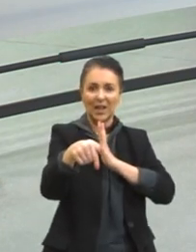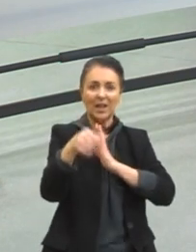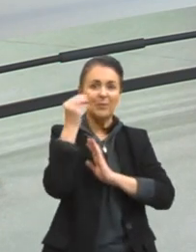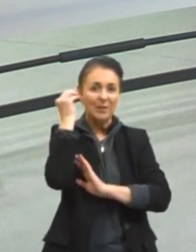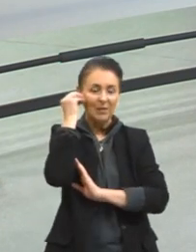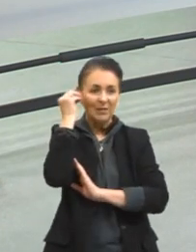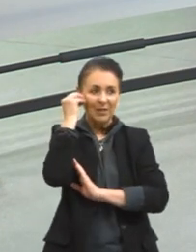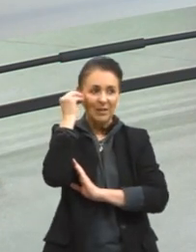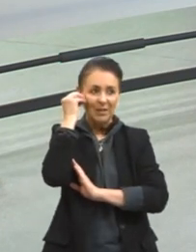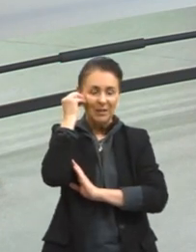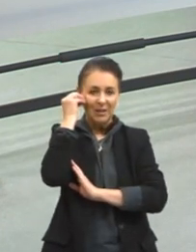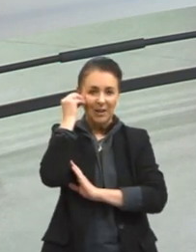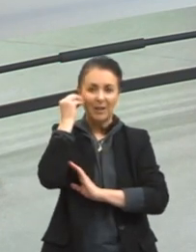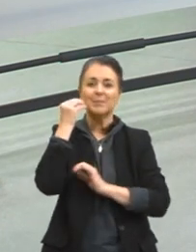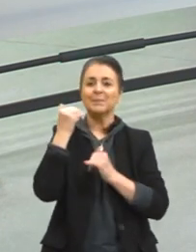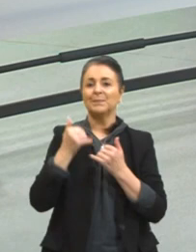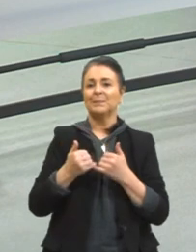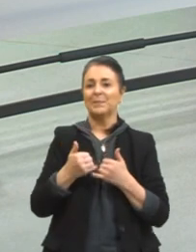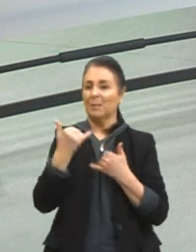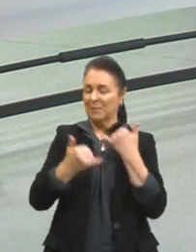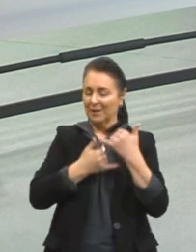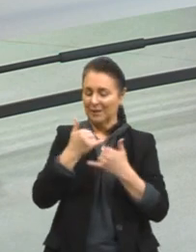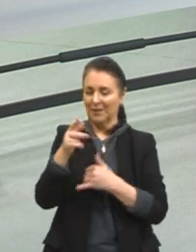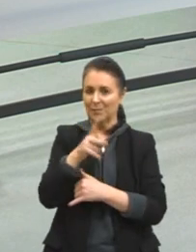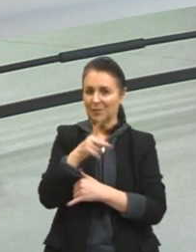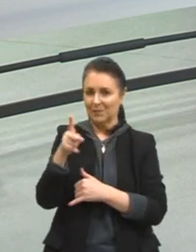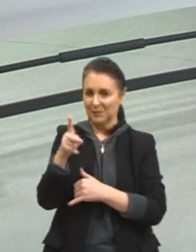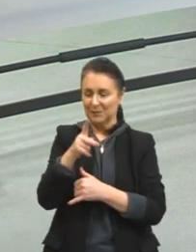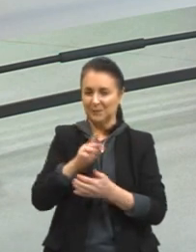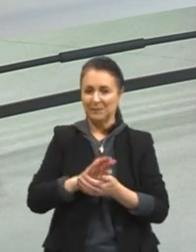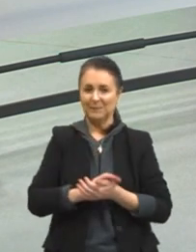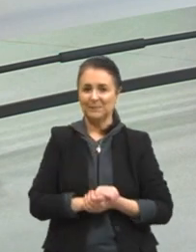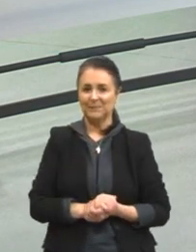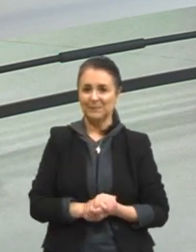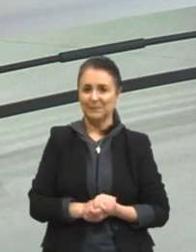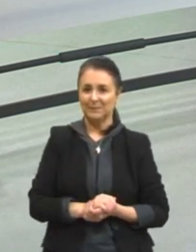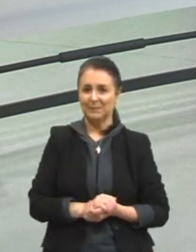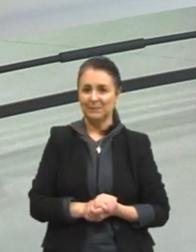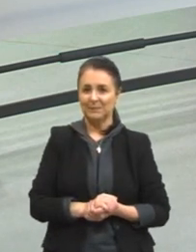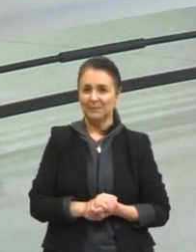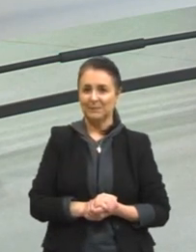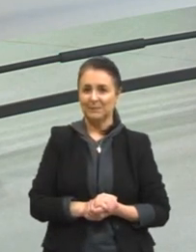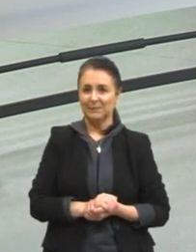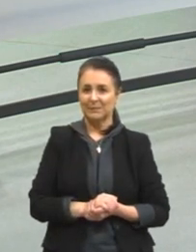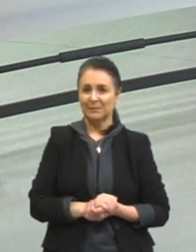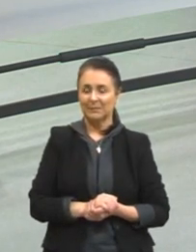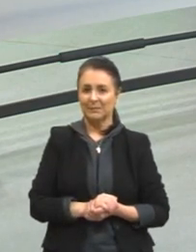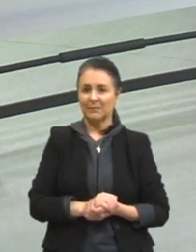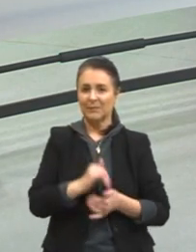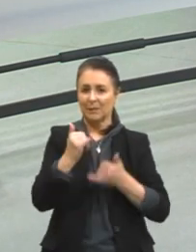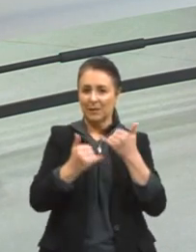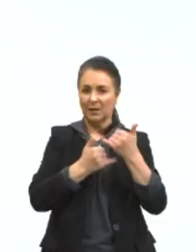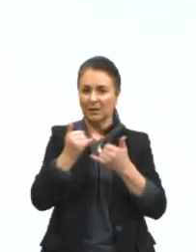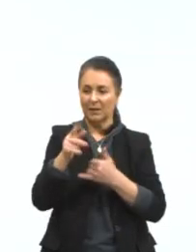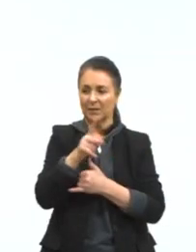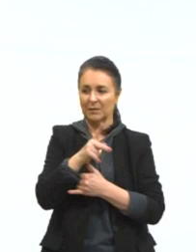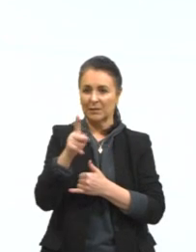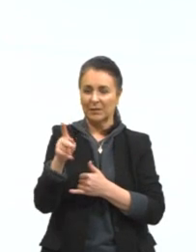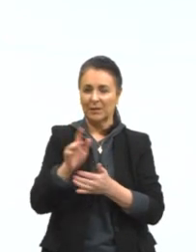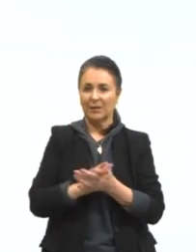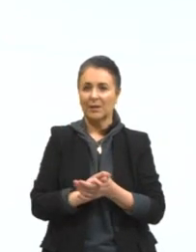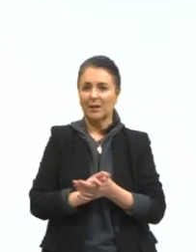a gente Brincadeiras à parte só para descontrair um pouquinho Brincadeiras à parte gente